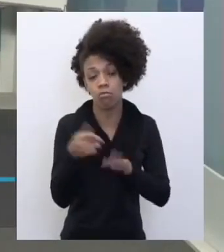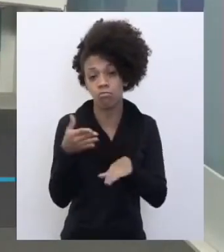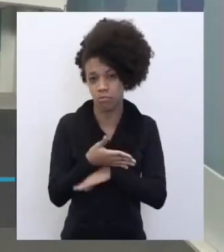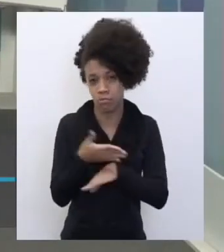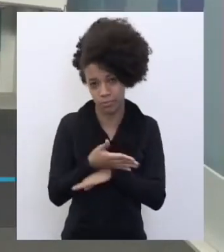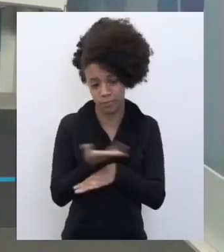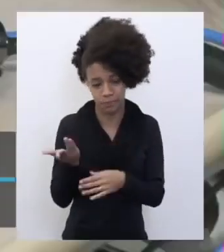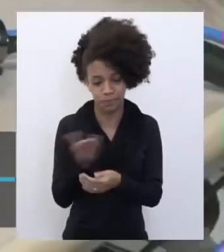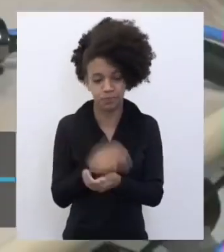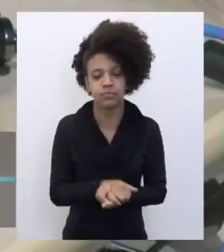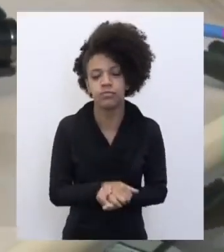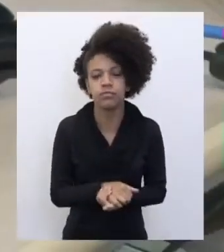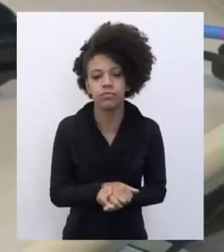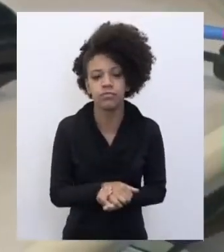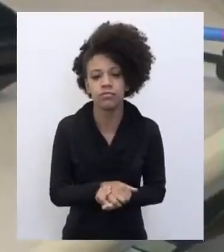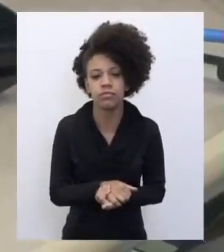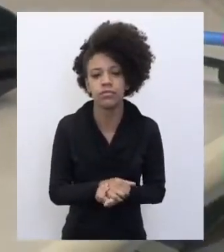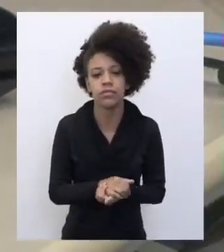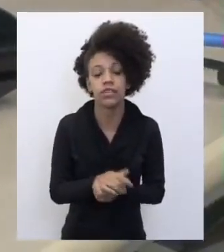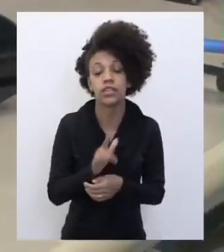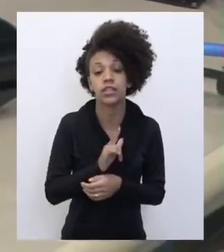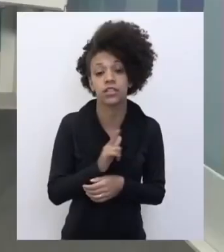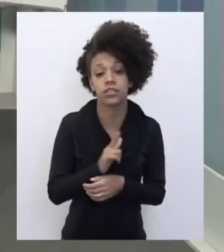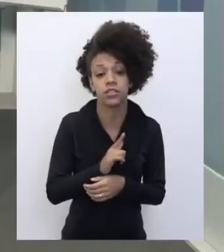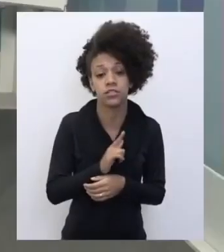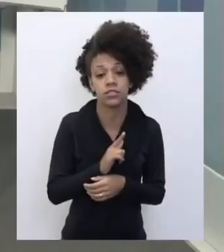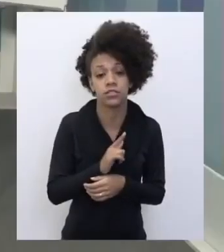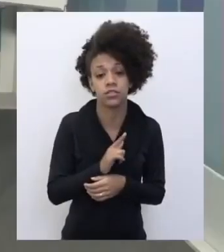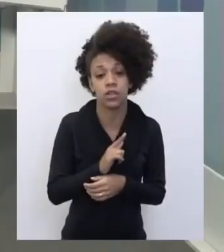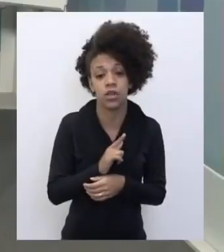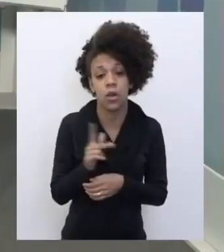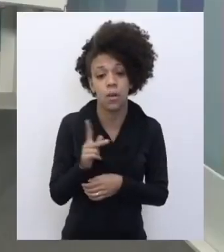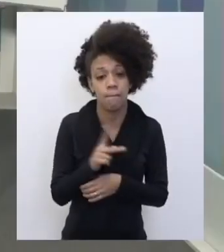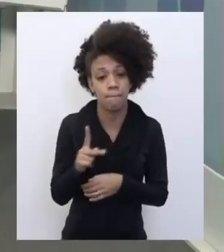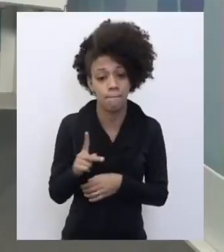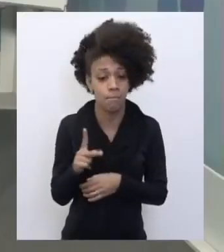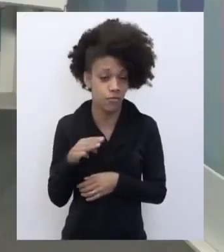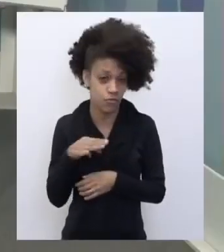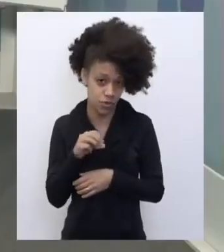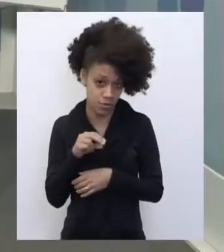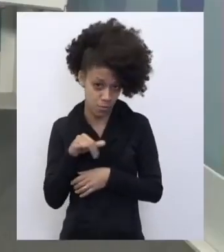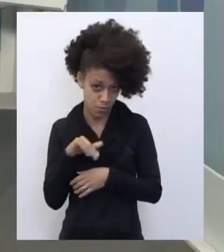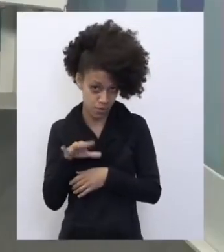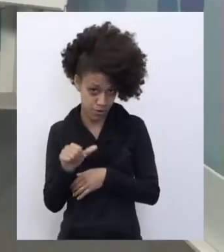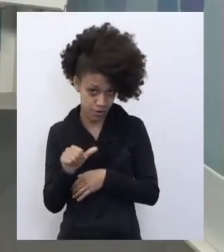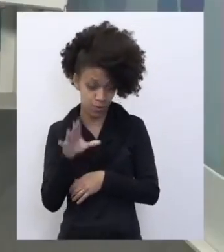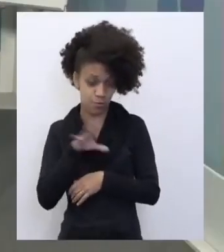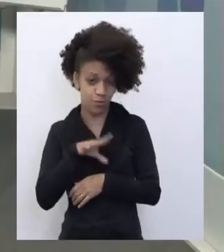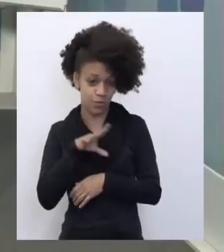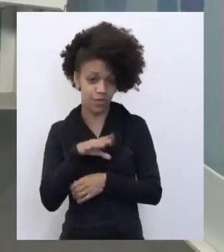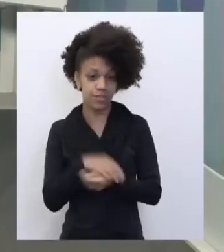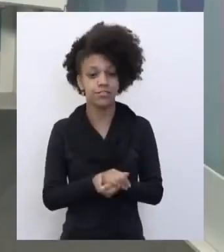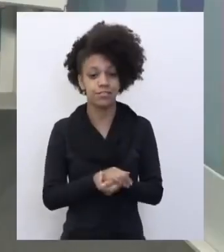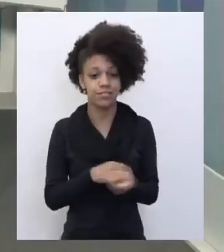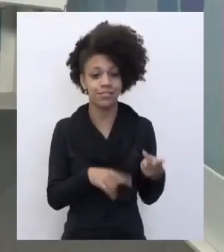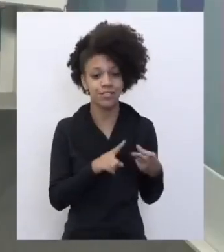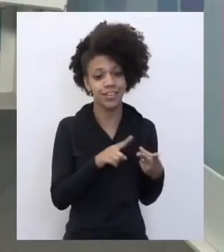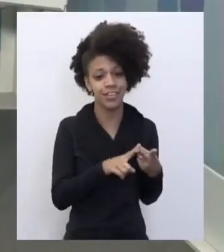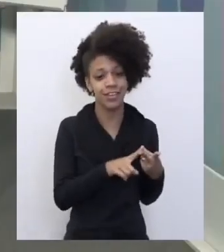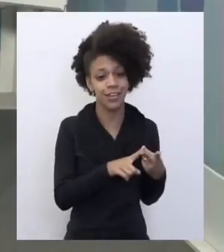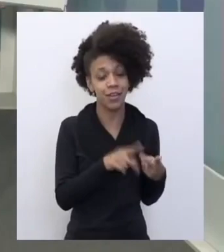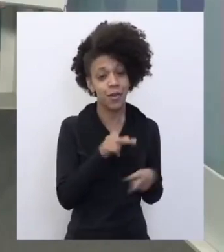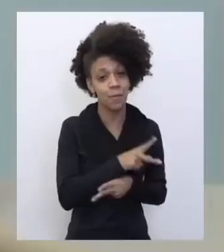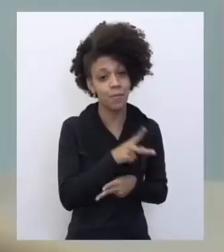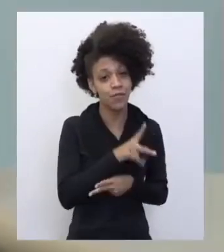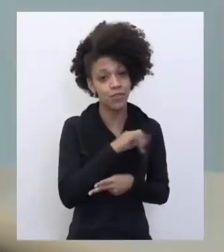participantes aqui. Então, nós vamos ter como participantes da nossa história a professora Mônica de português e o professor Jonas